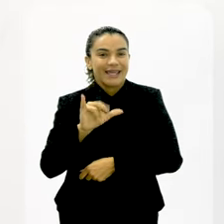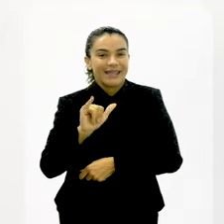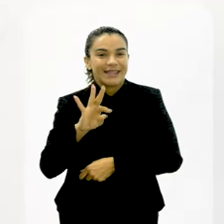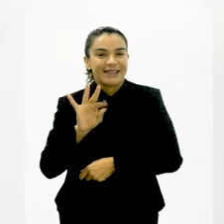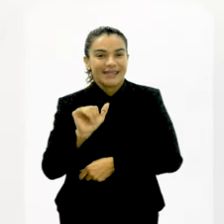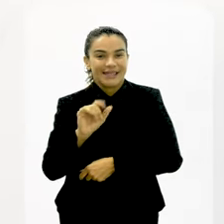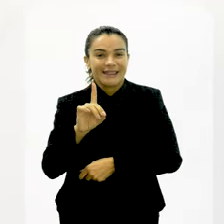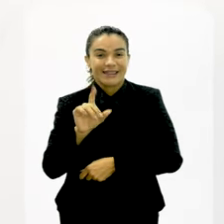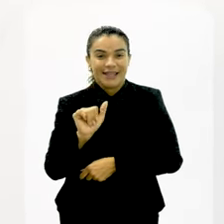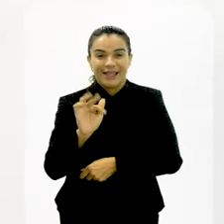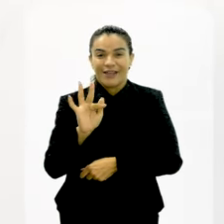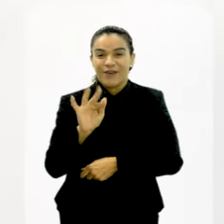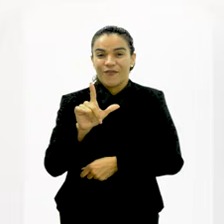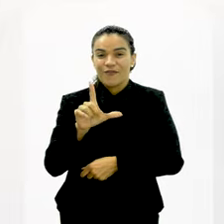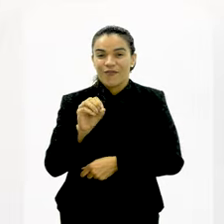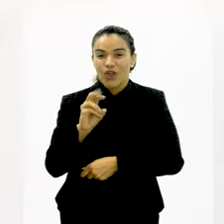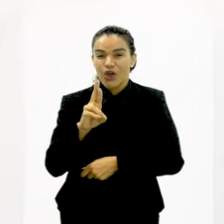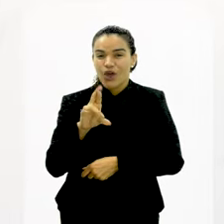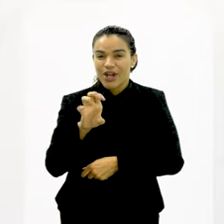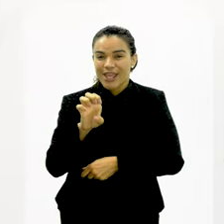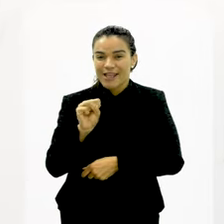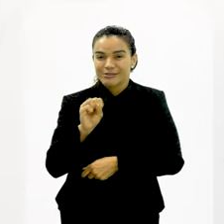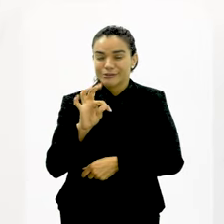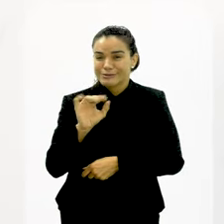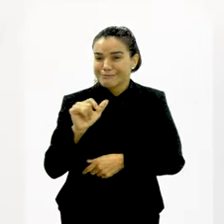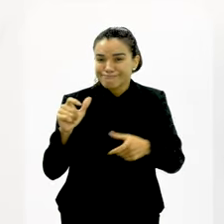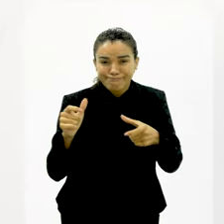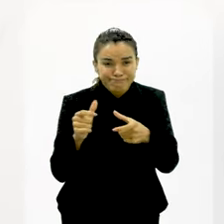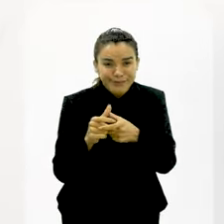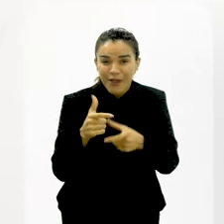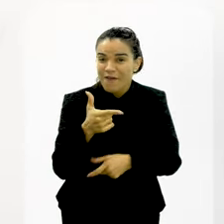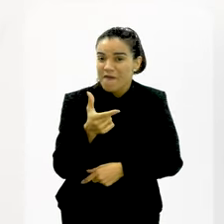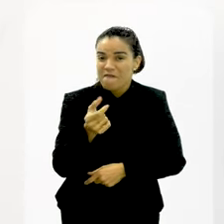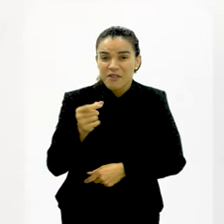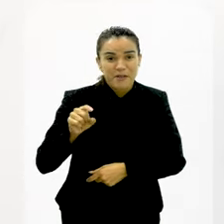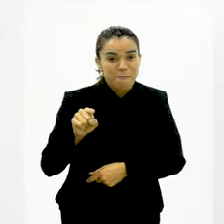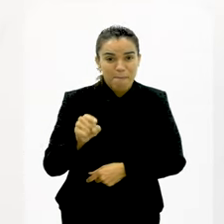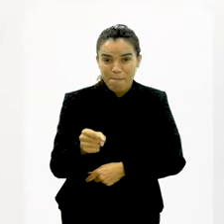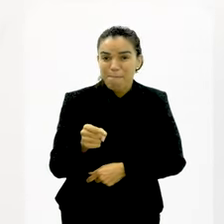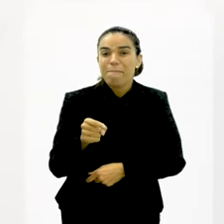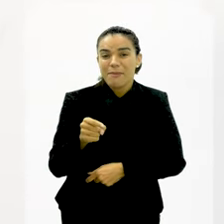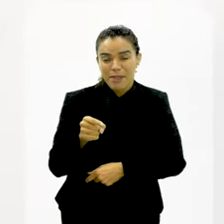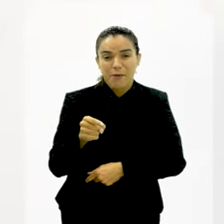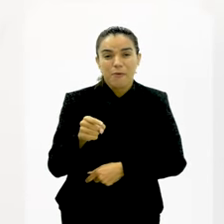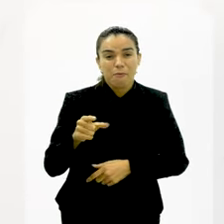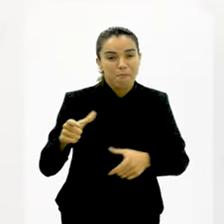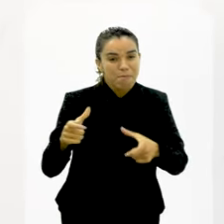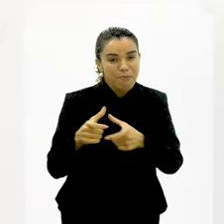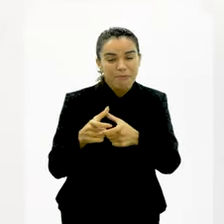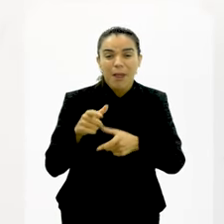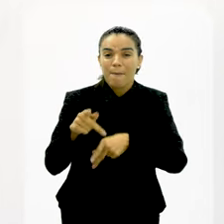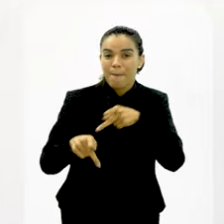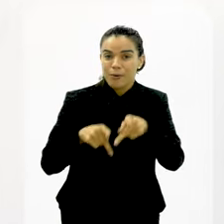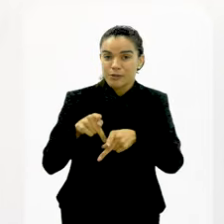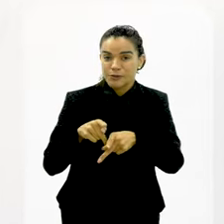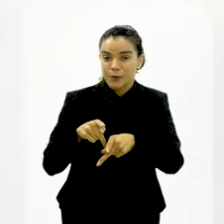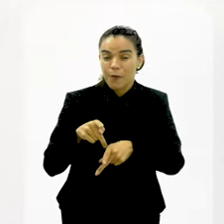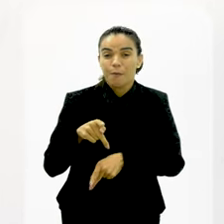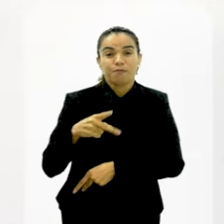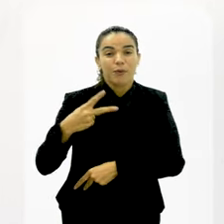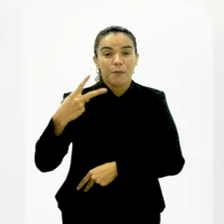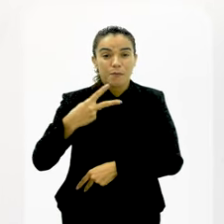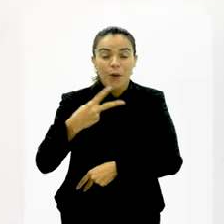da Floresta. Exato. É um lugarejo, né, de 20 mil habitantes. E o meu